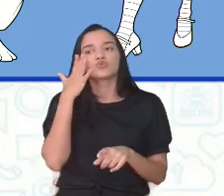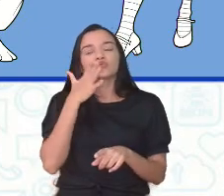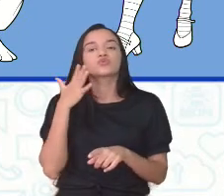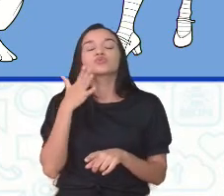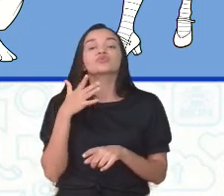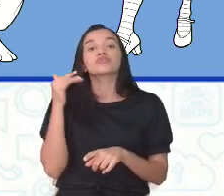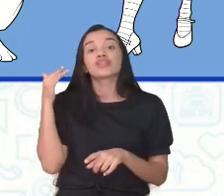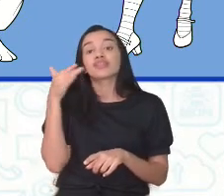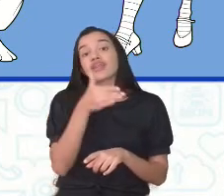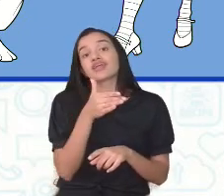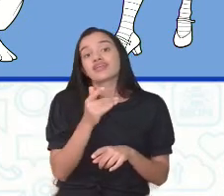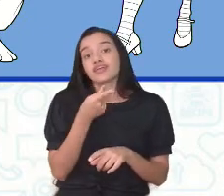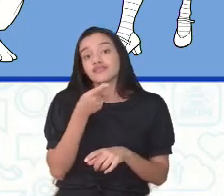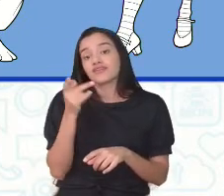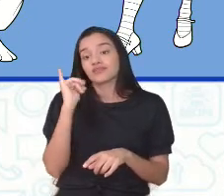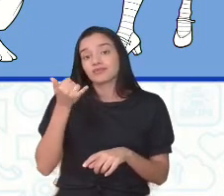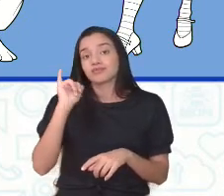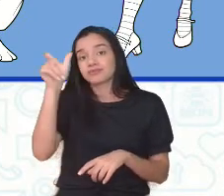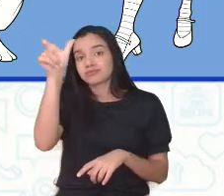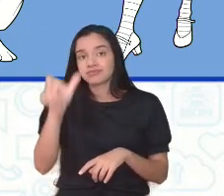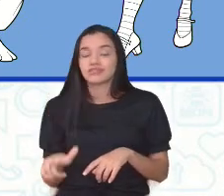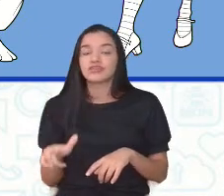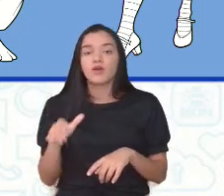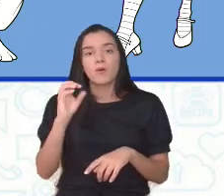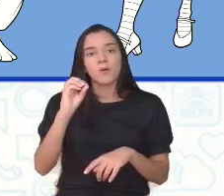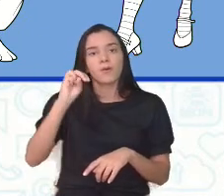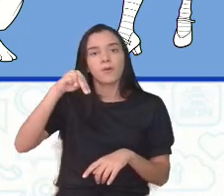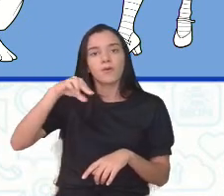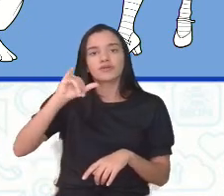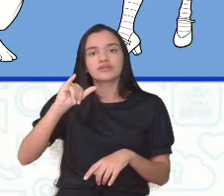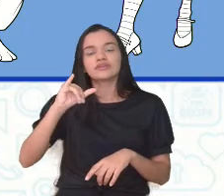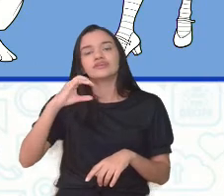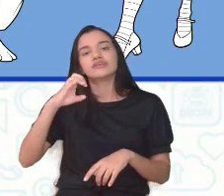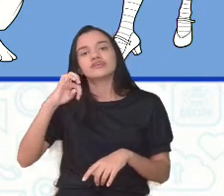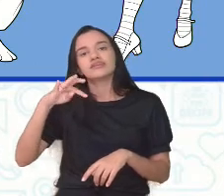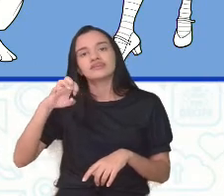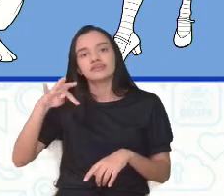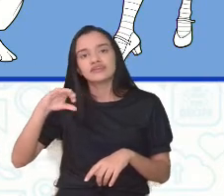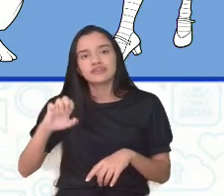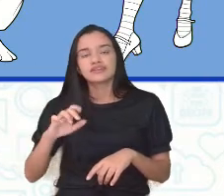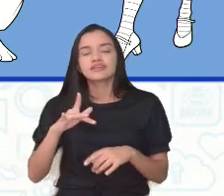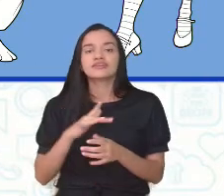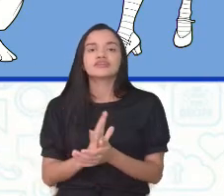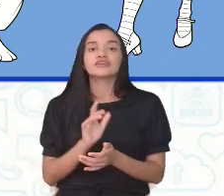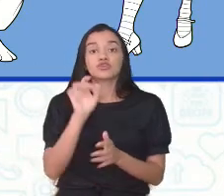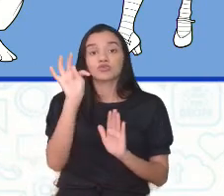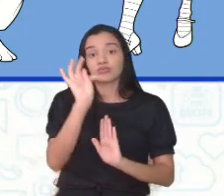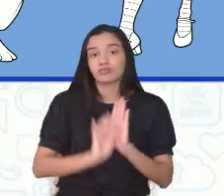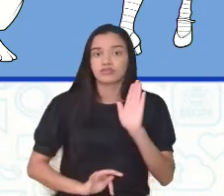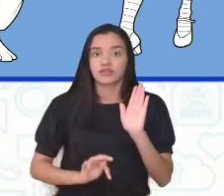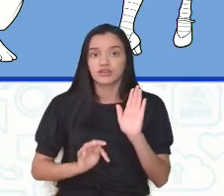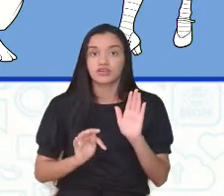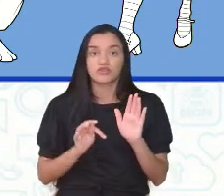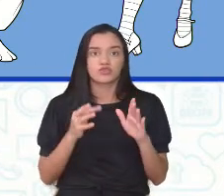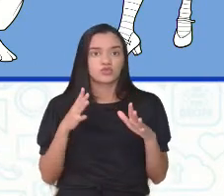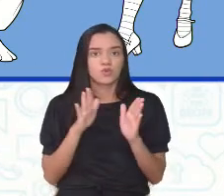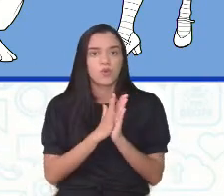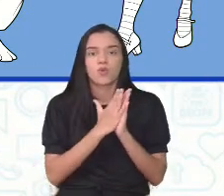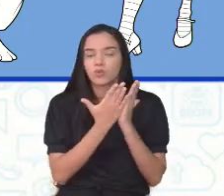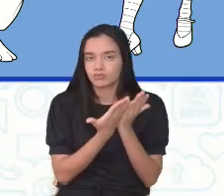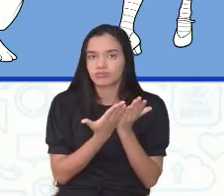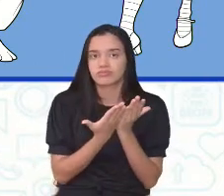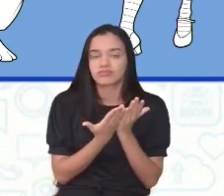Alice e a fala do narrador onisciente. Então, o narrador, nesse trecho de Alice, durante toda a obra do Lewis